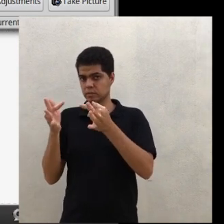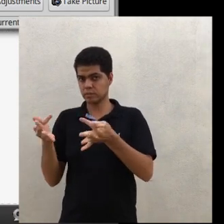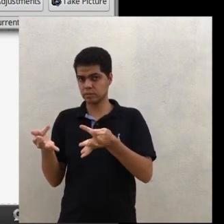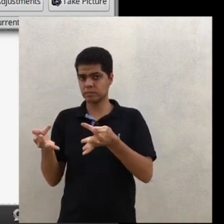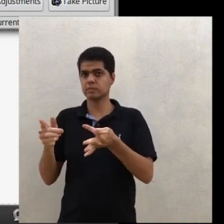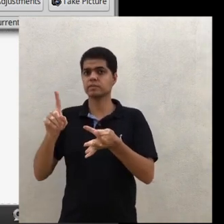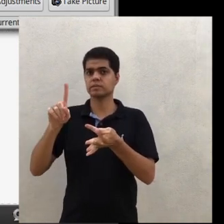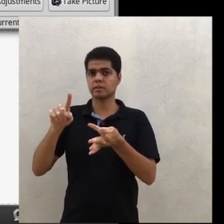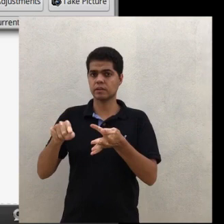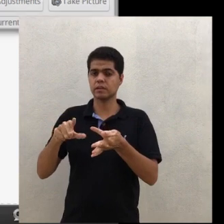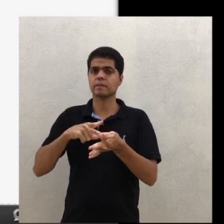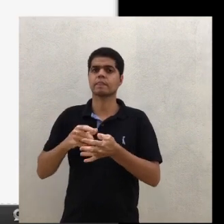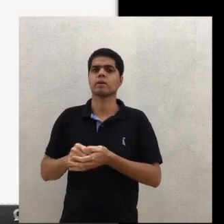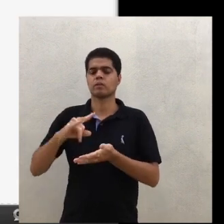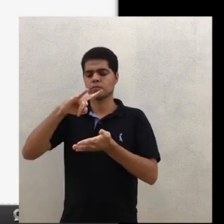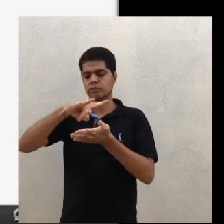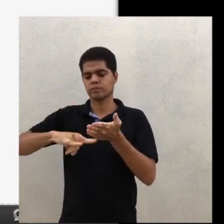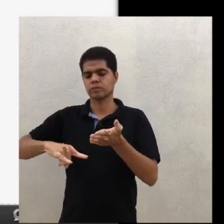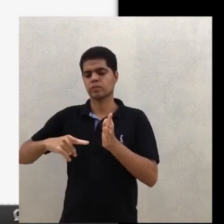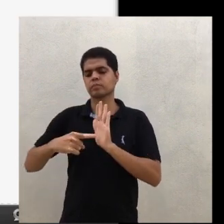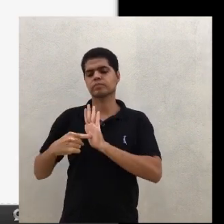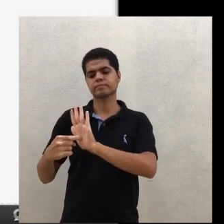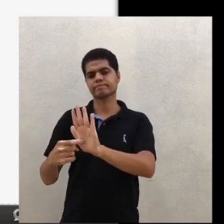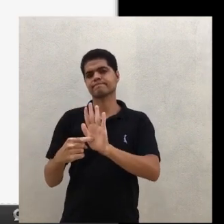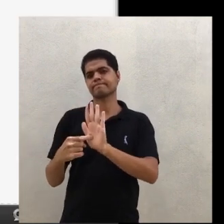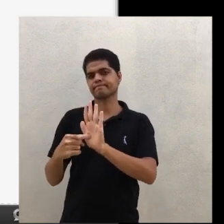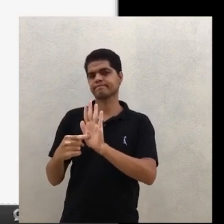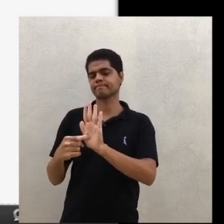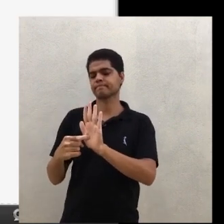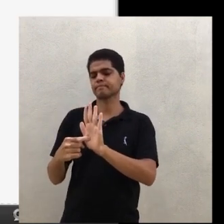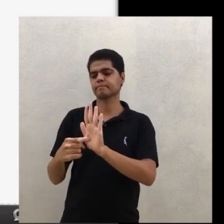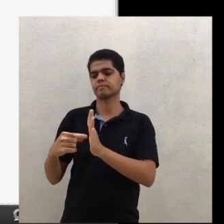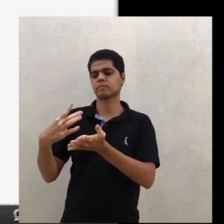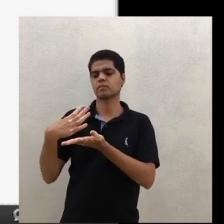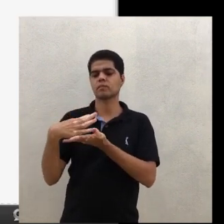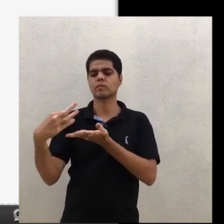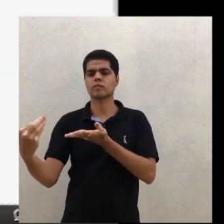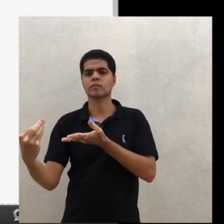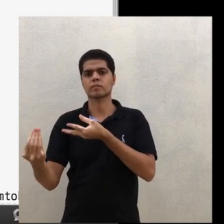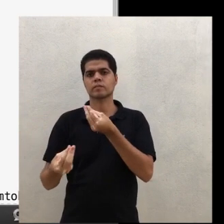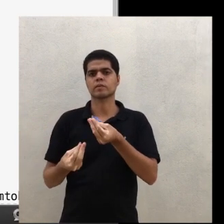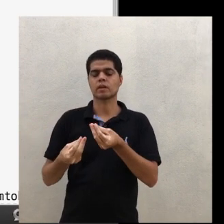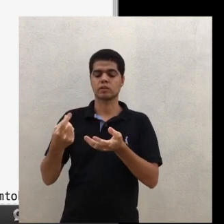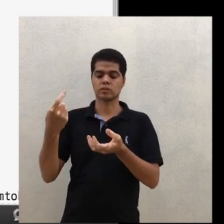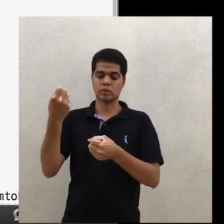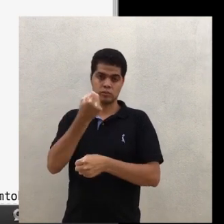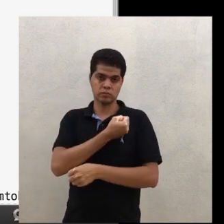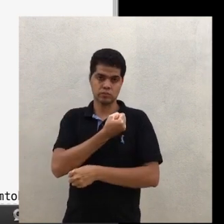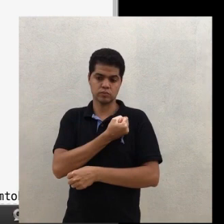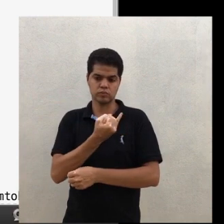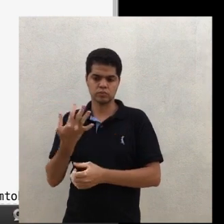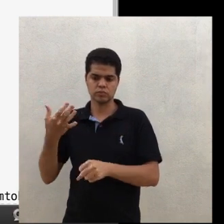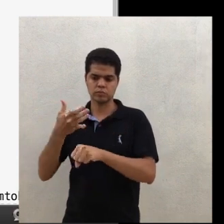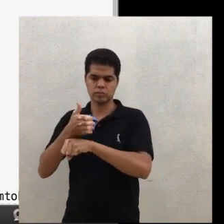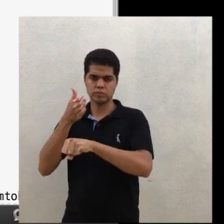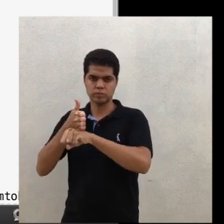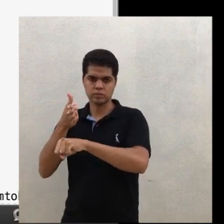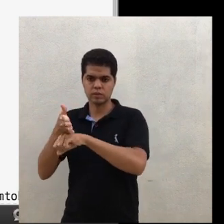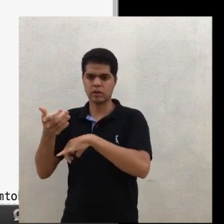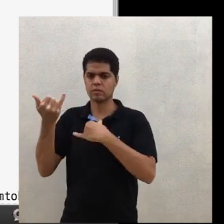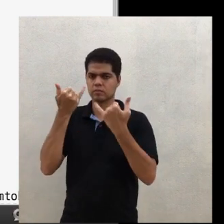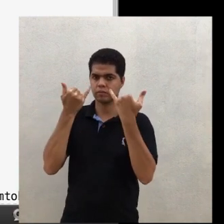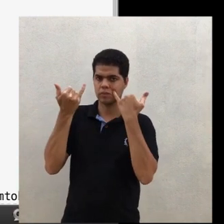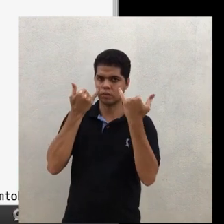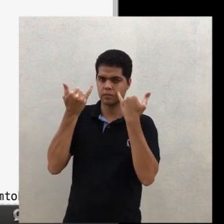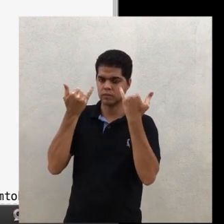ele, tenho as variáveis de entrada, as variáveis de saída. Eu tenho que especificar